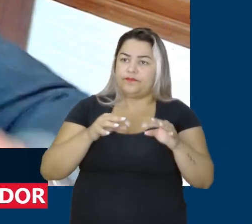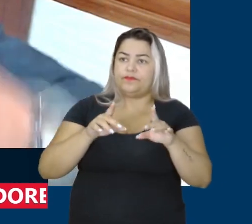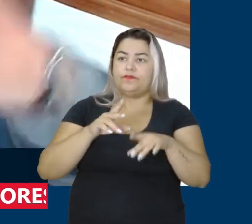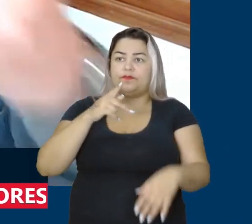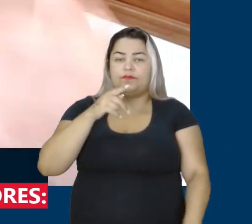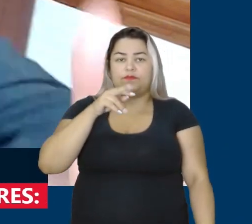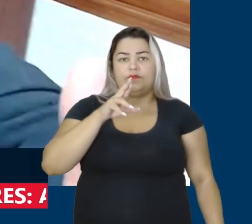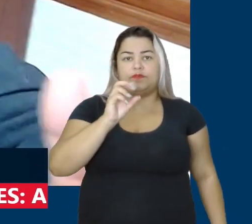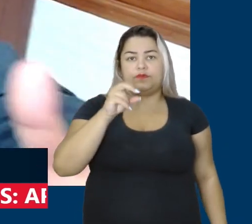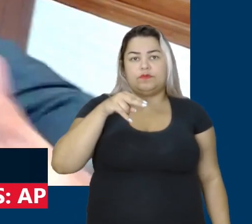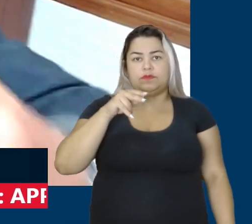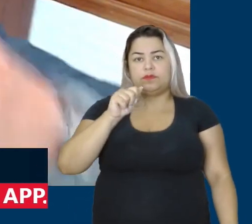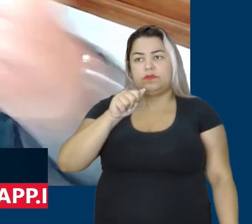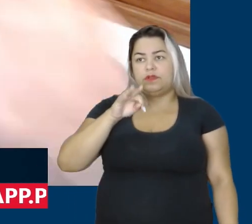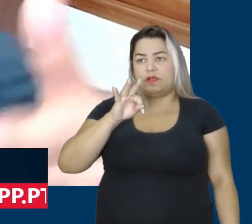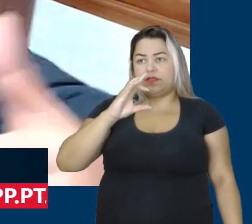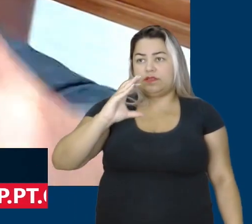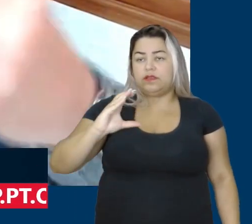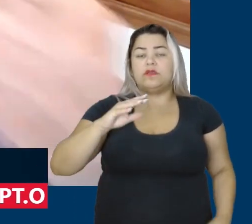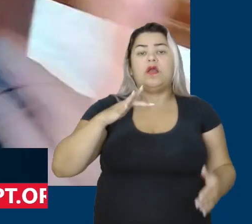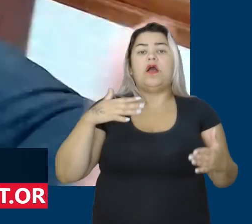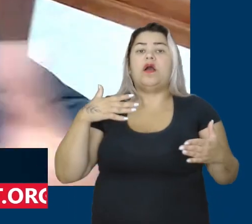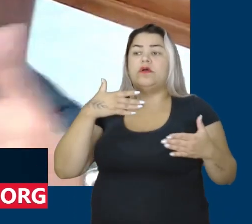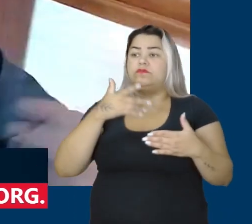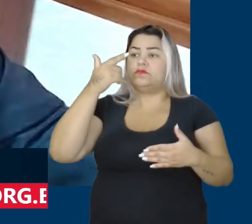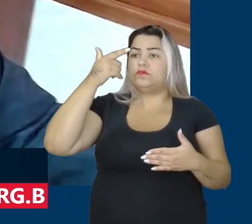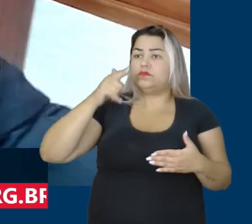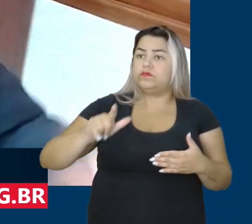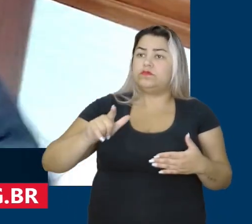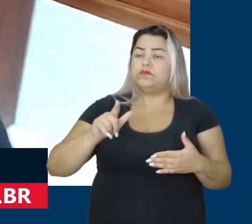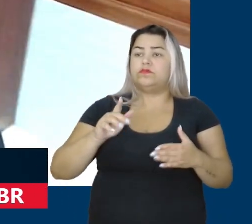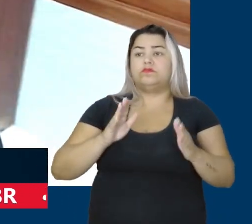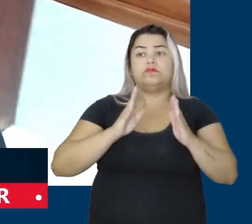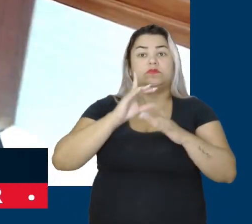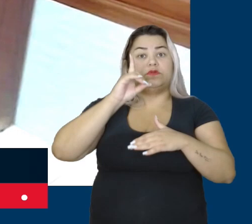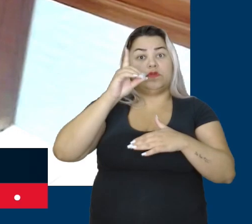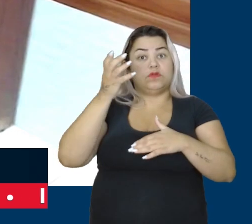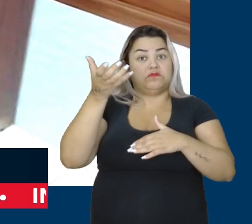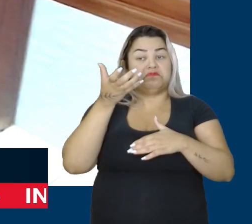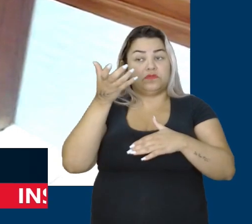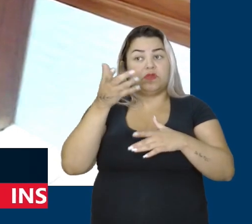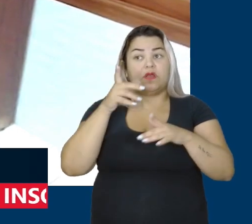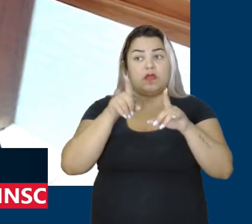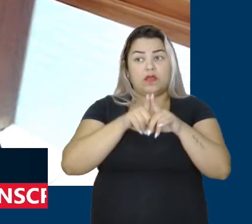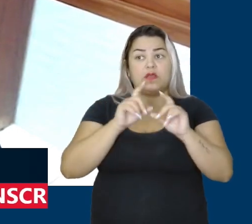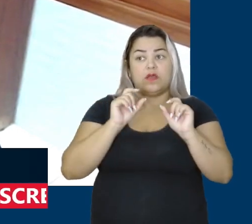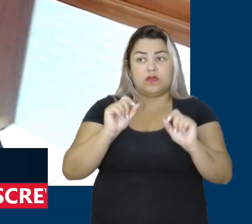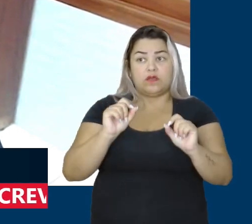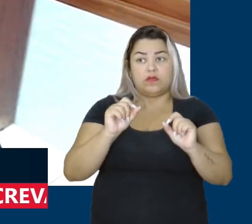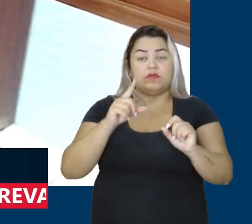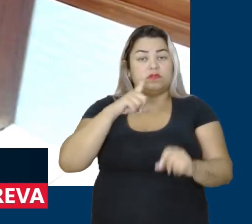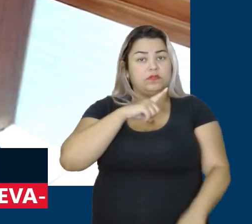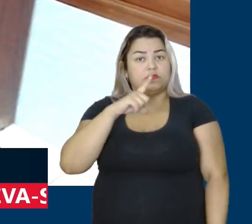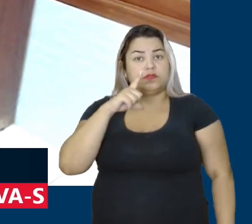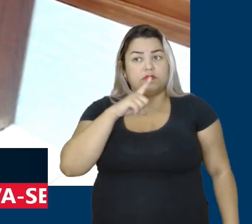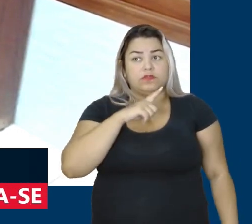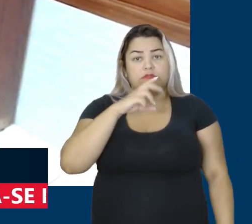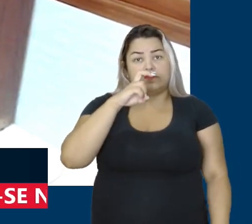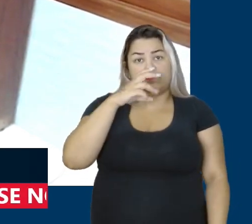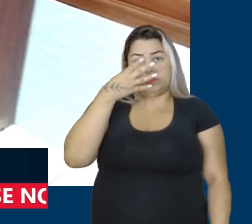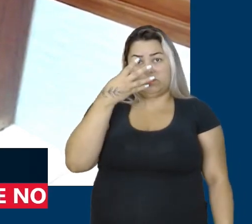né? Vamos avançar para, quem sabe, oxalá um dia a gente tenha não só